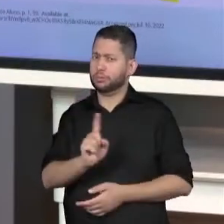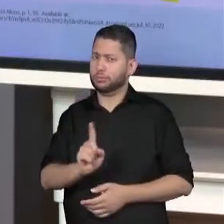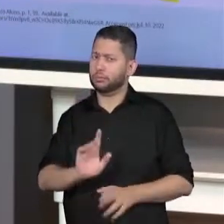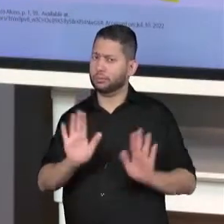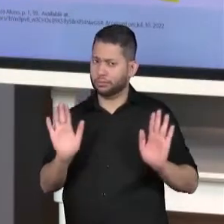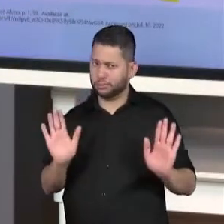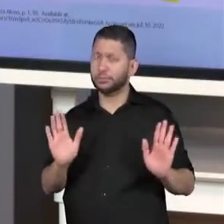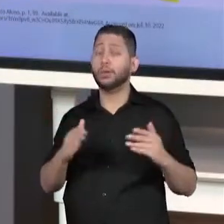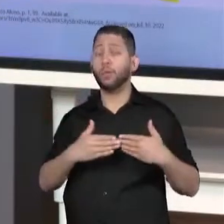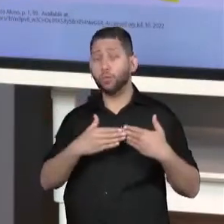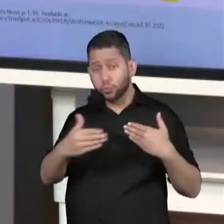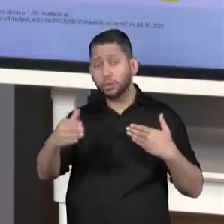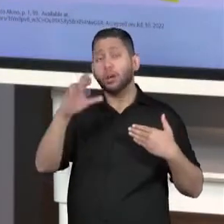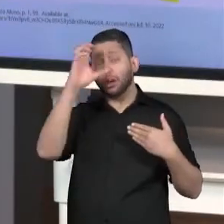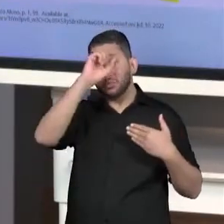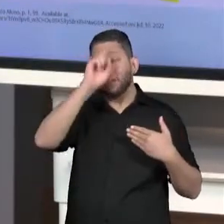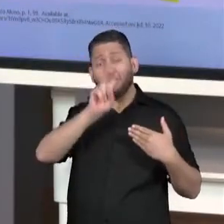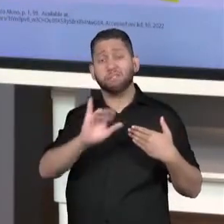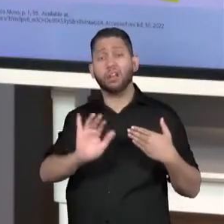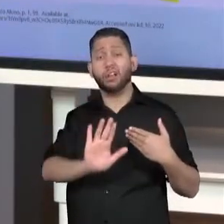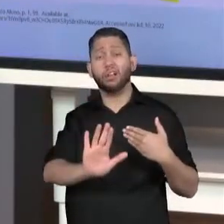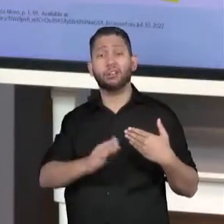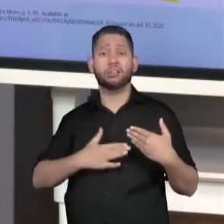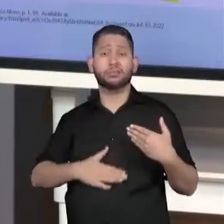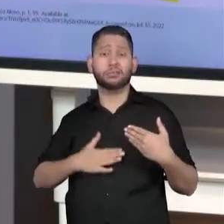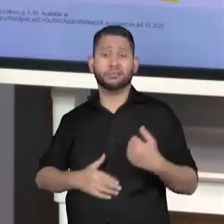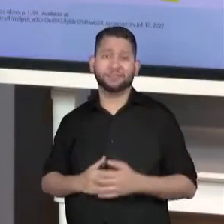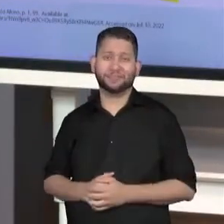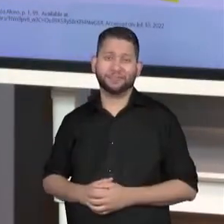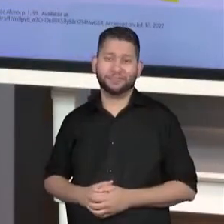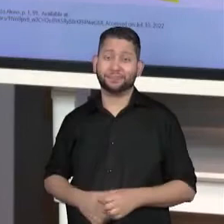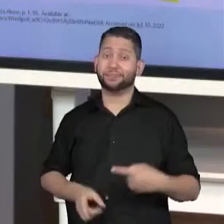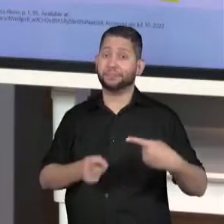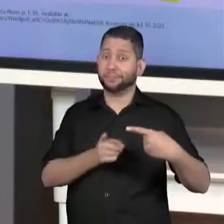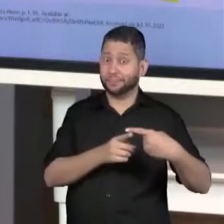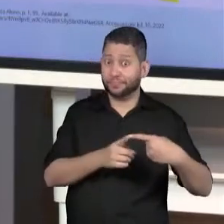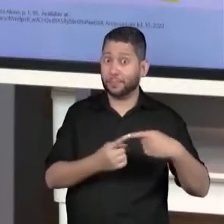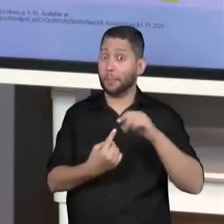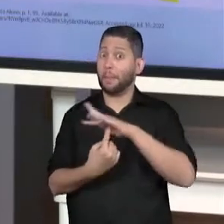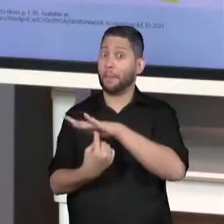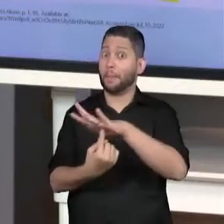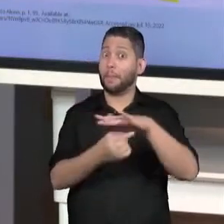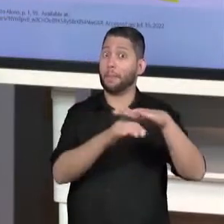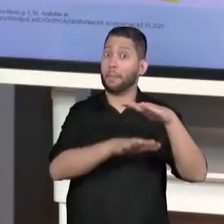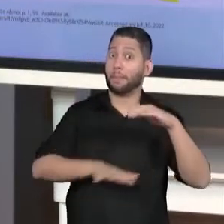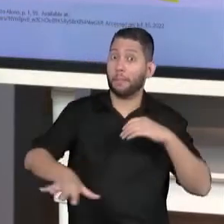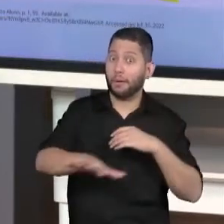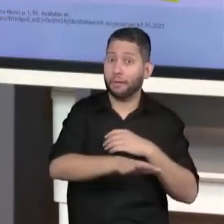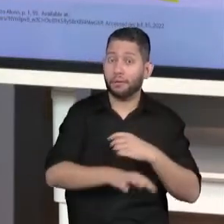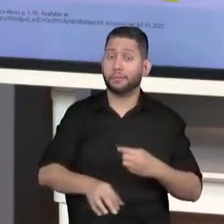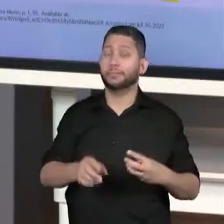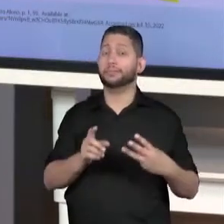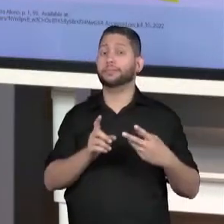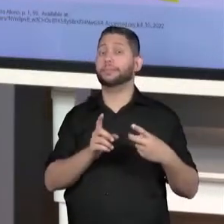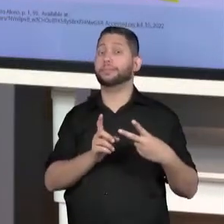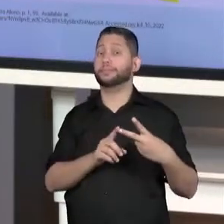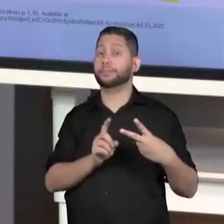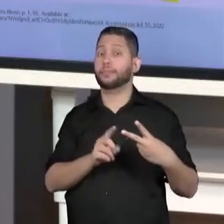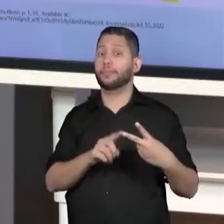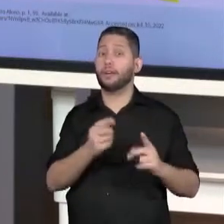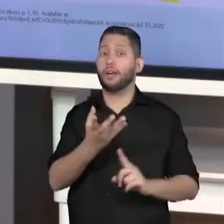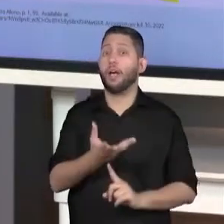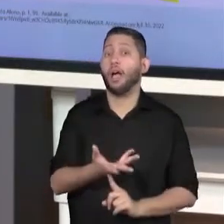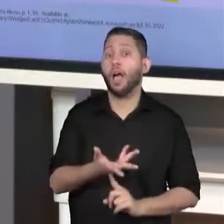então primeiro daquela parte do parque e agora falamos um pouquinho sobre arte. Qual que vai ser o nosso